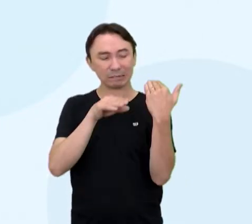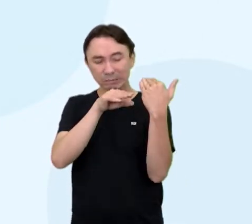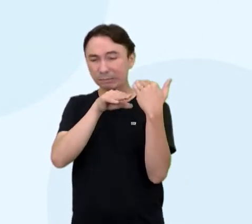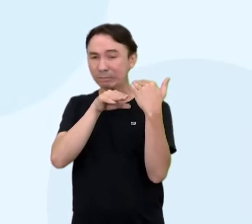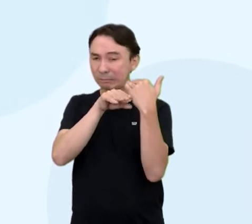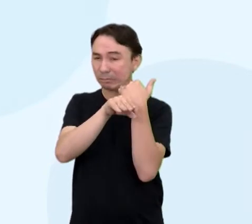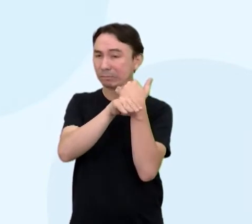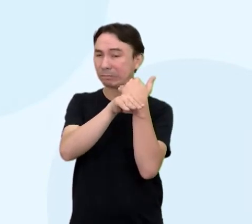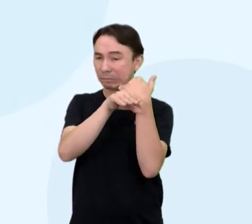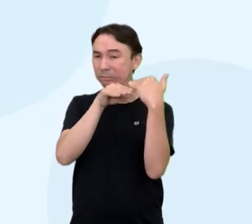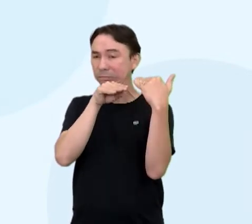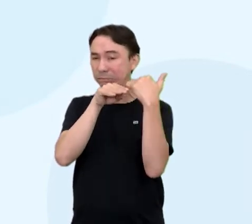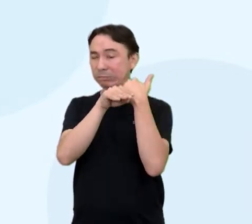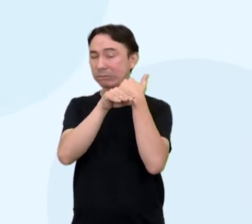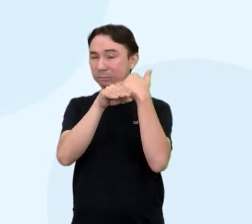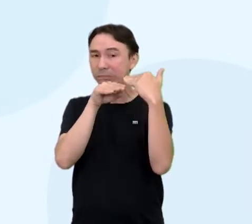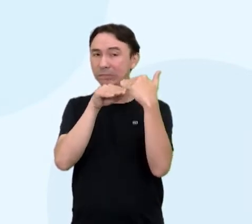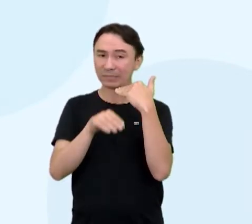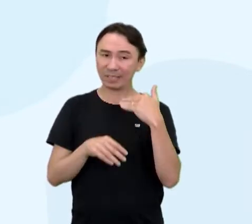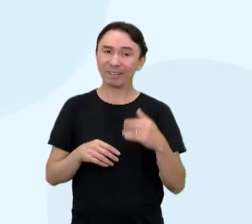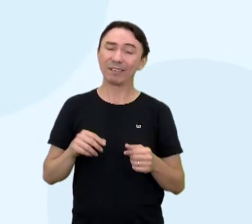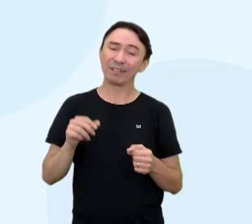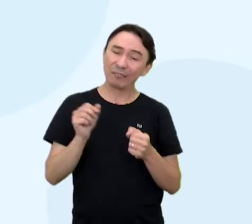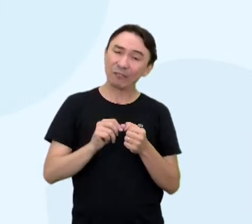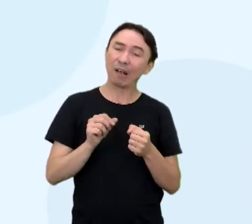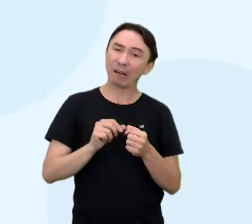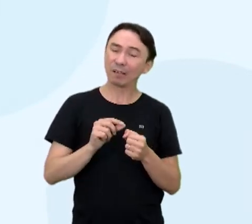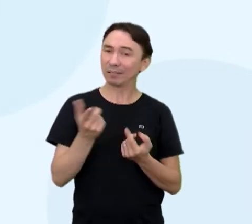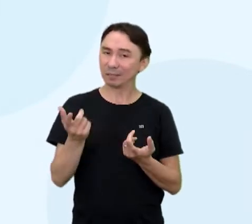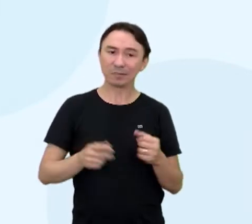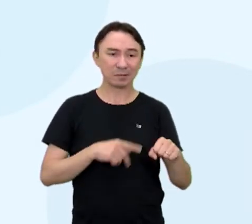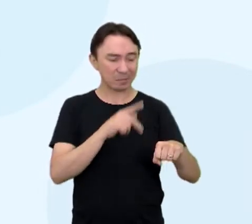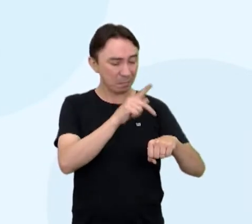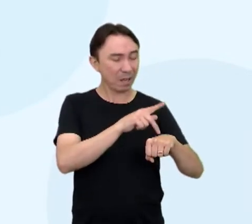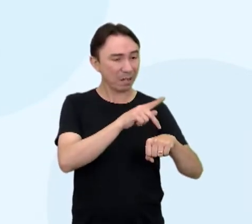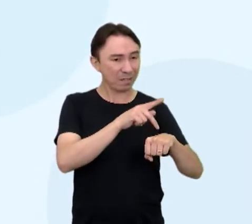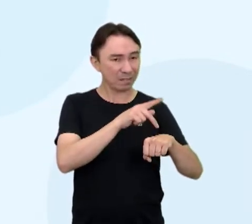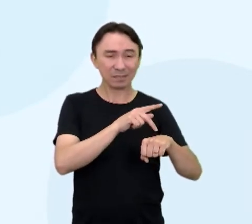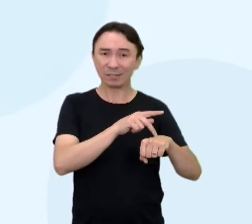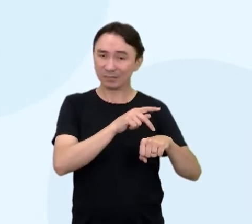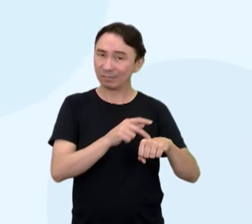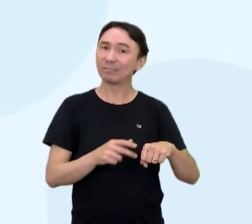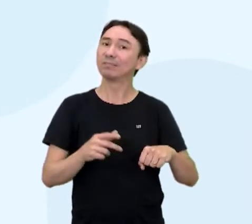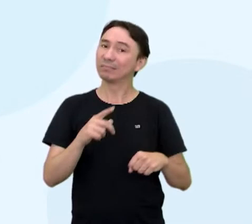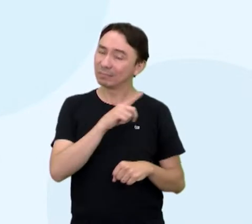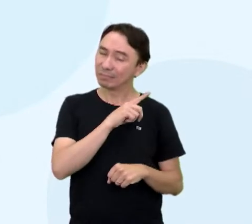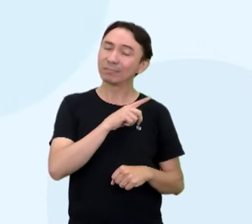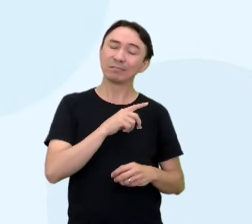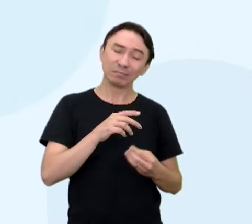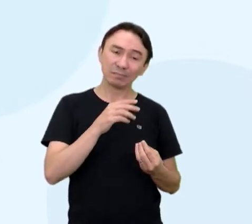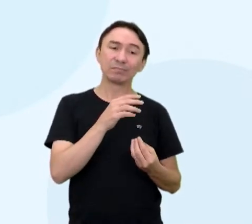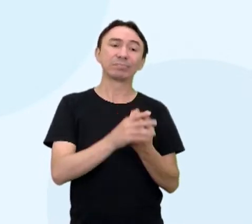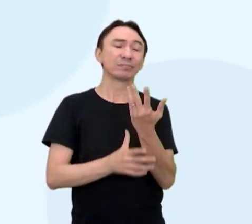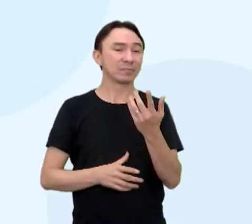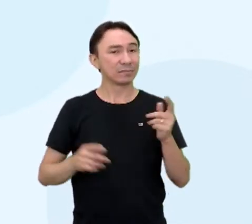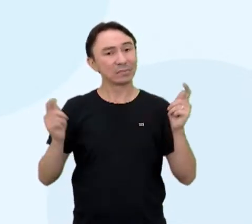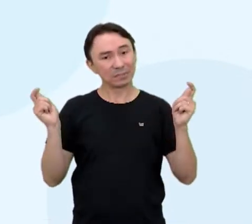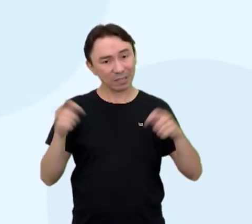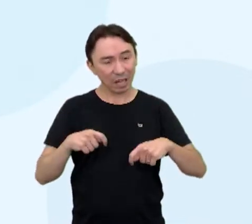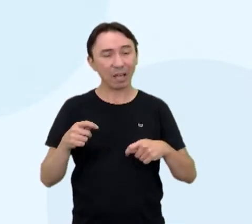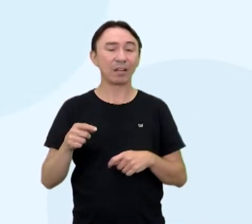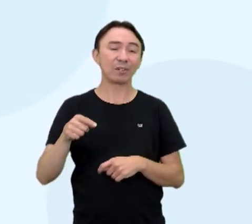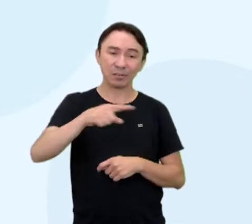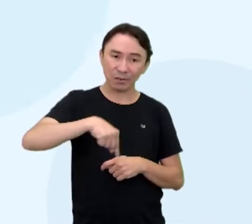rochosas aí, né, umas linhas, né, de fissuras, né, que podem ser vistas aí na